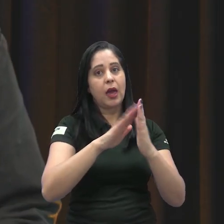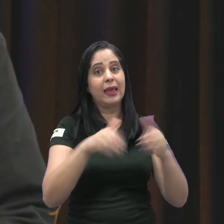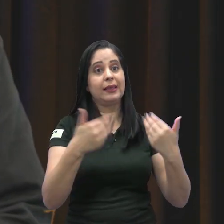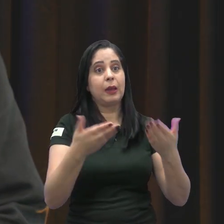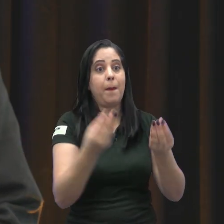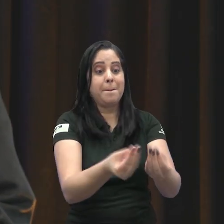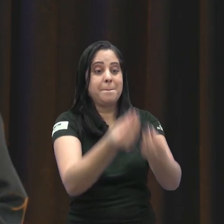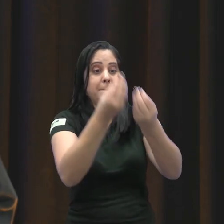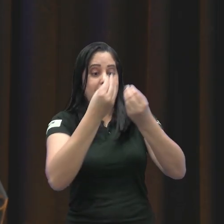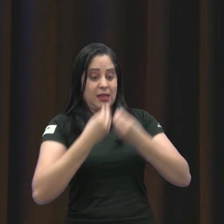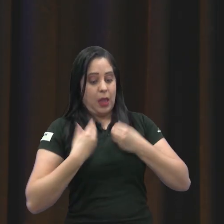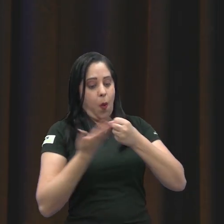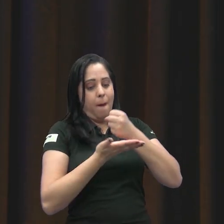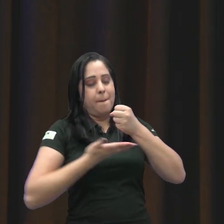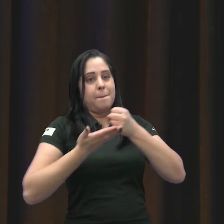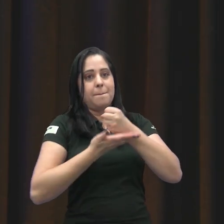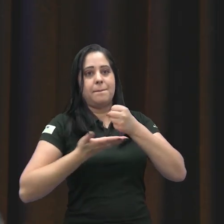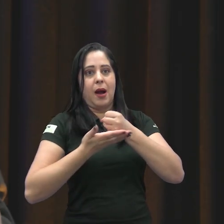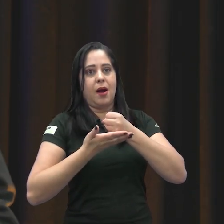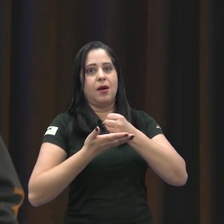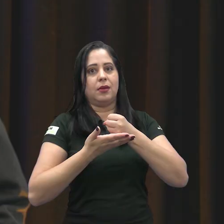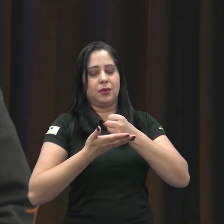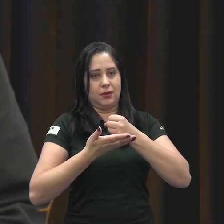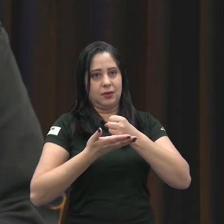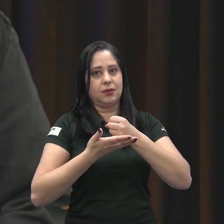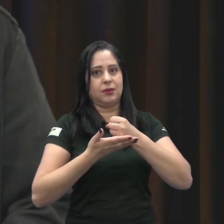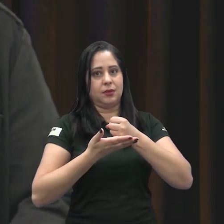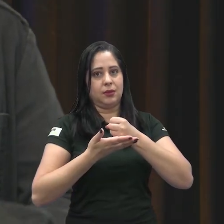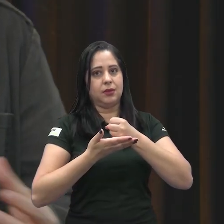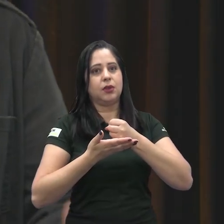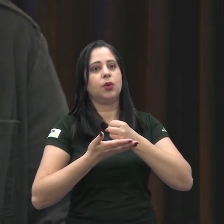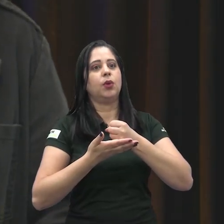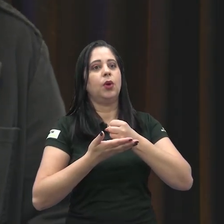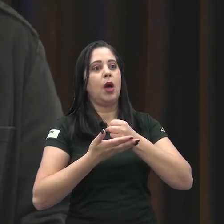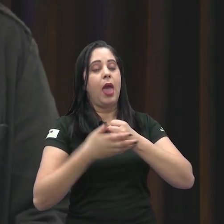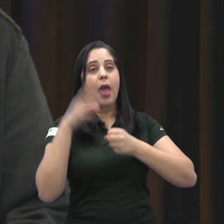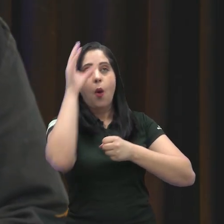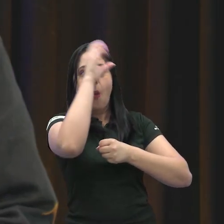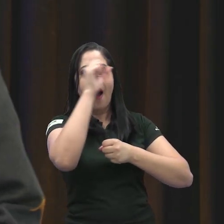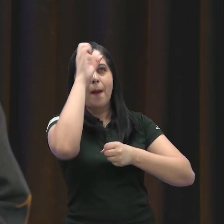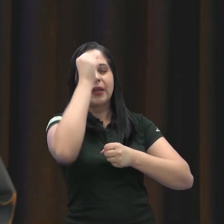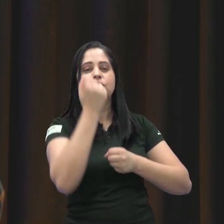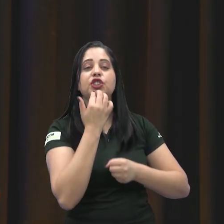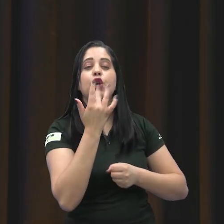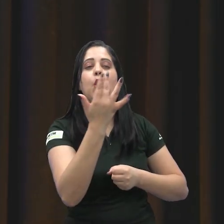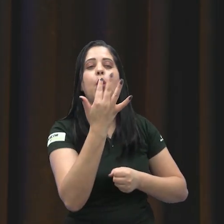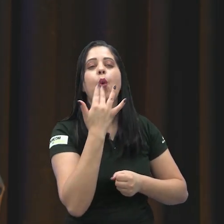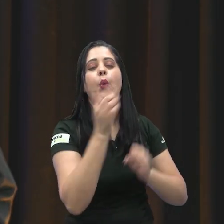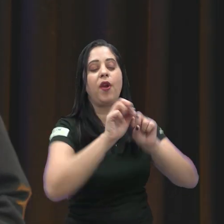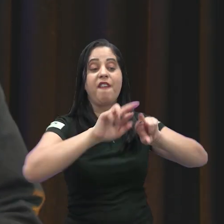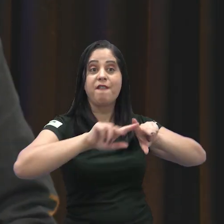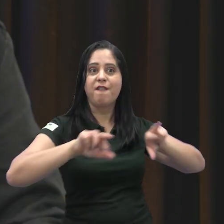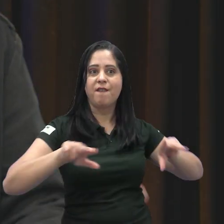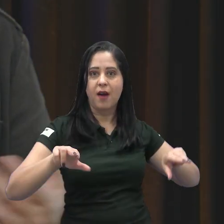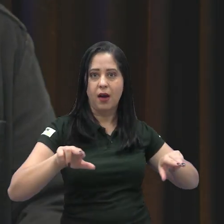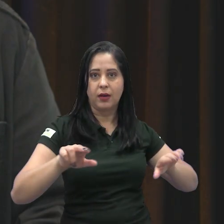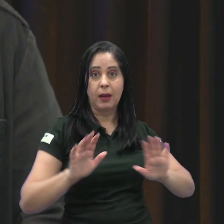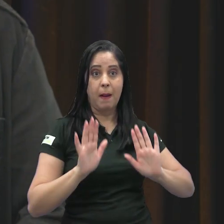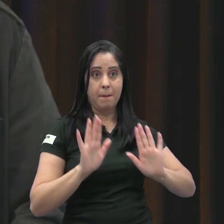muito boa para mim, para ter uma ideia de proporção, de cores, de paleta de cores, né? E